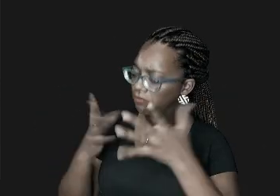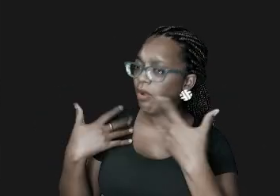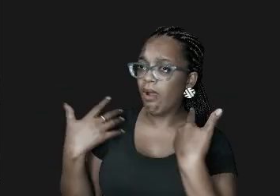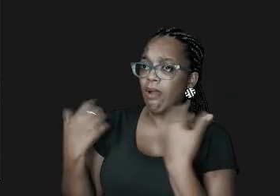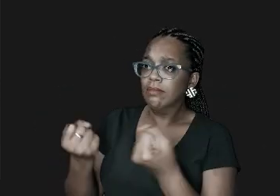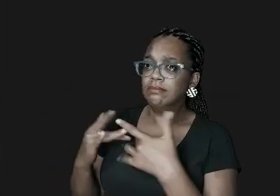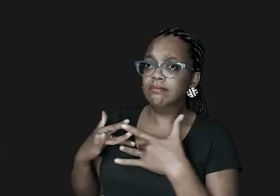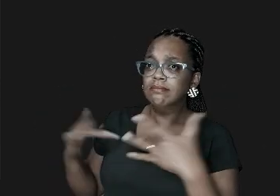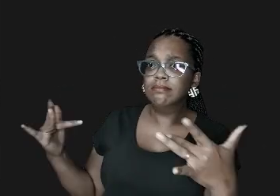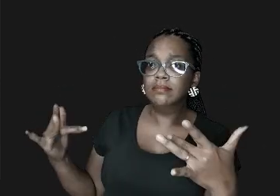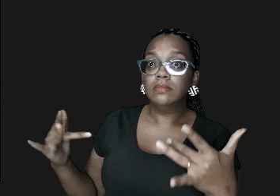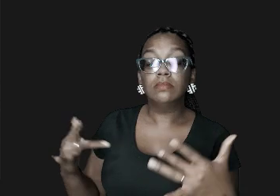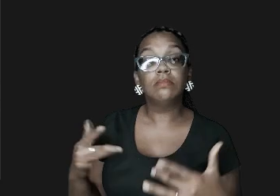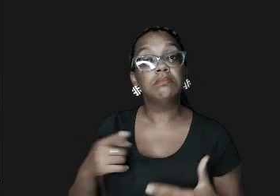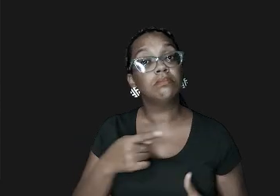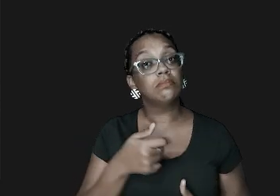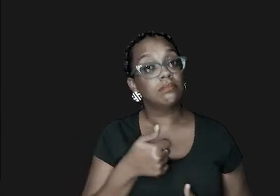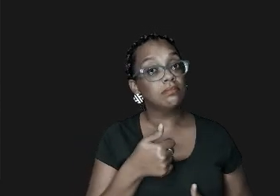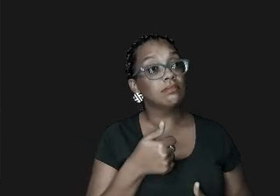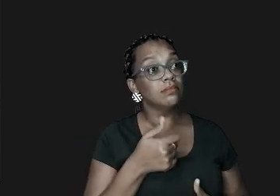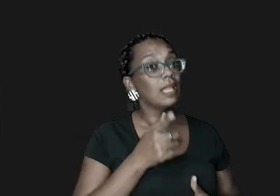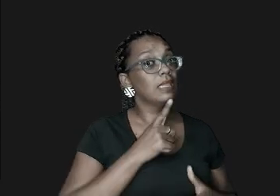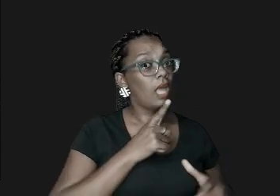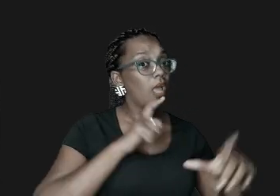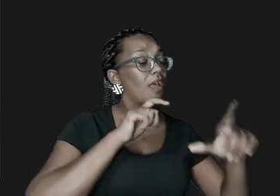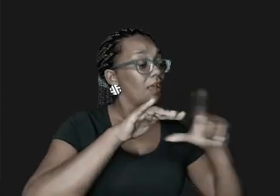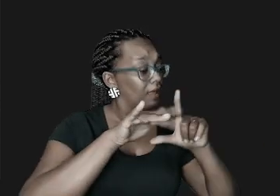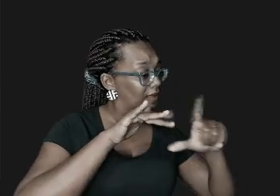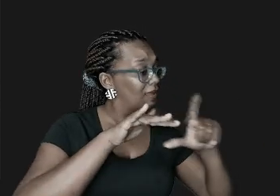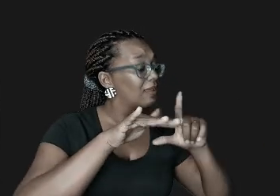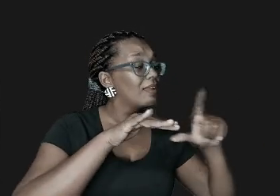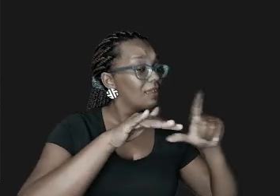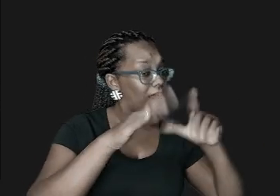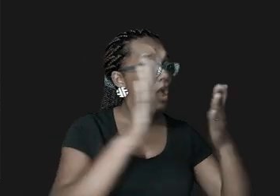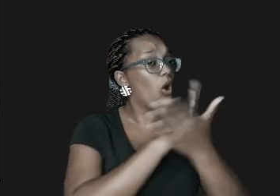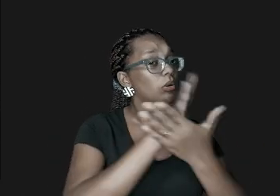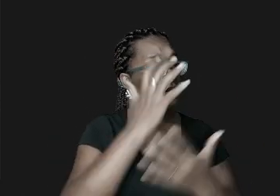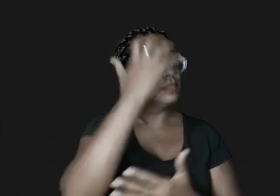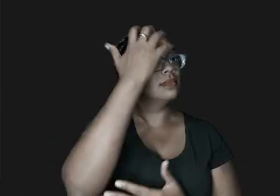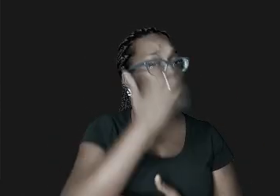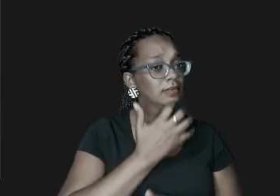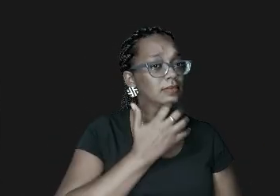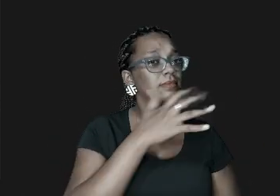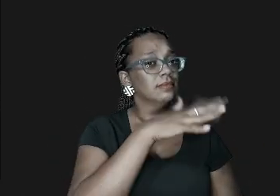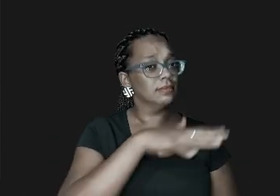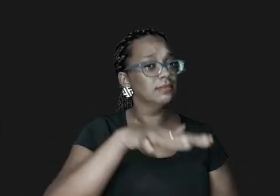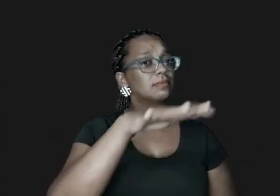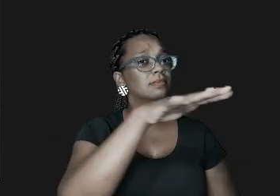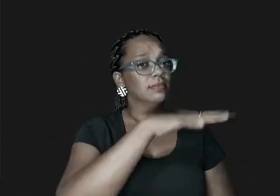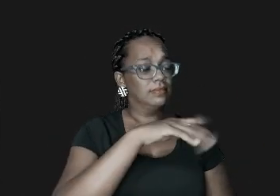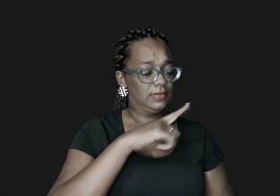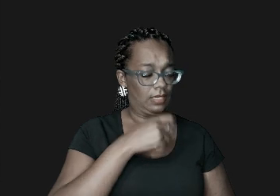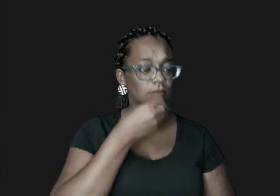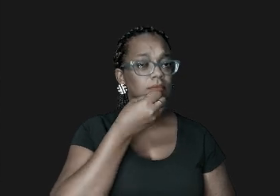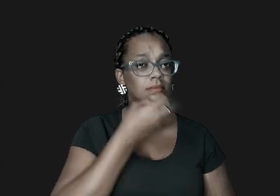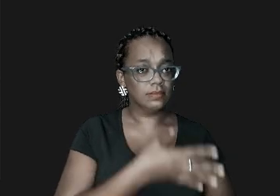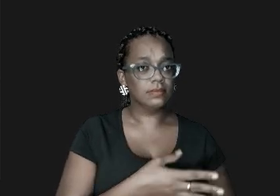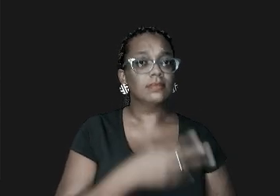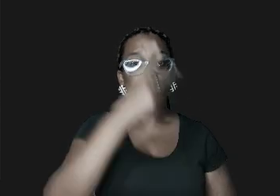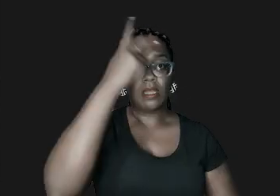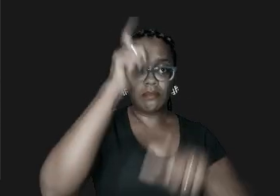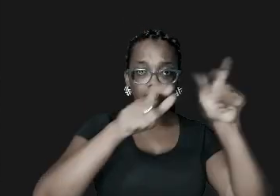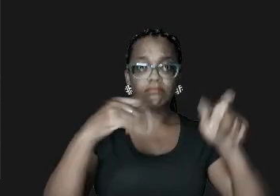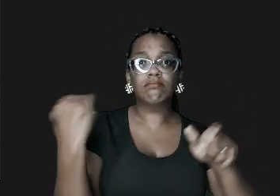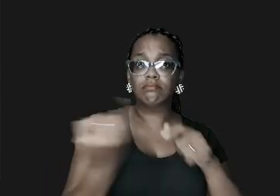o que precisar de mim estou à disposição então isso mostra que também tem gente séria